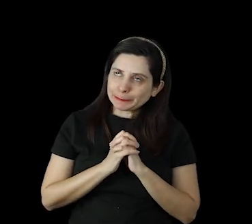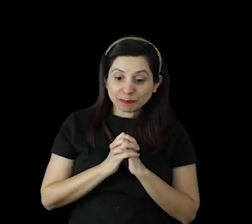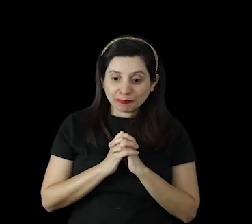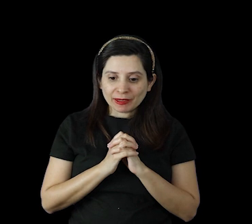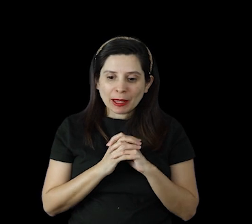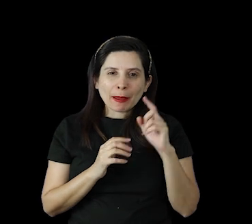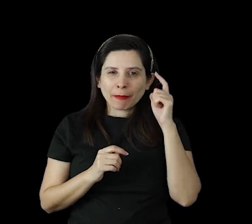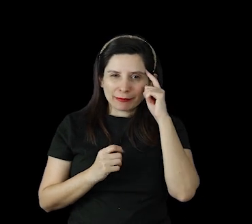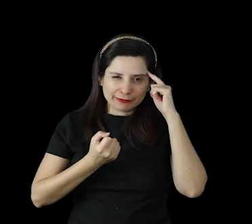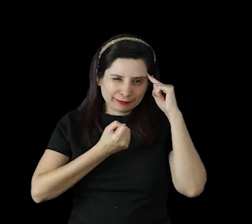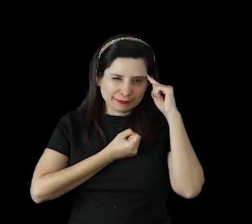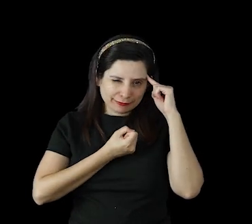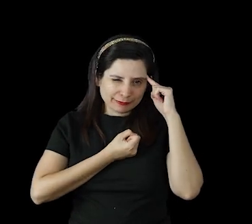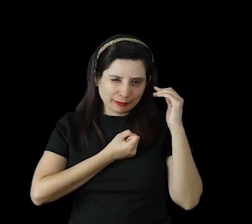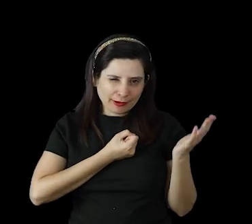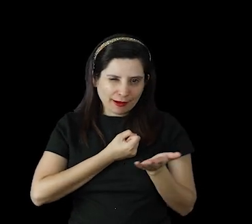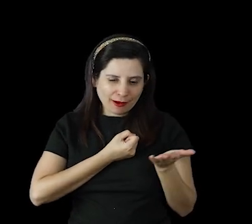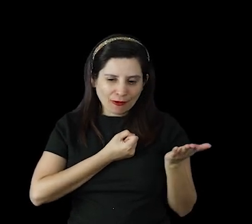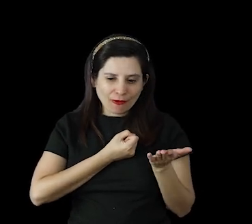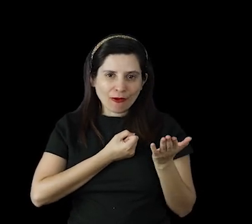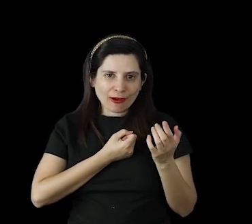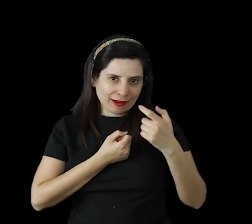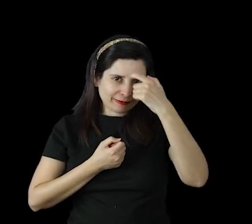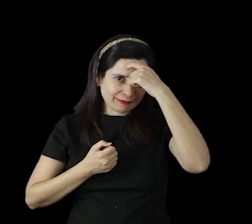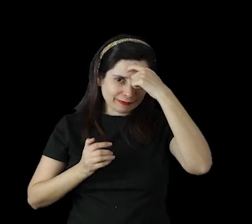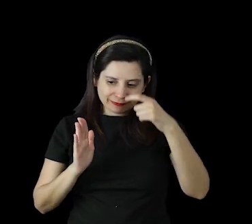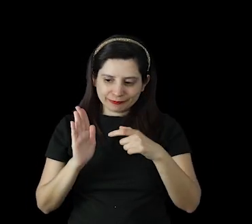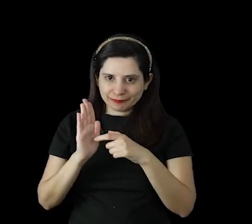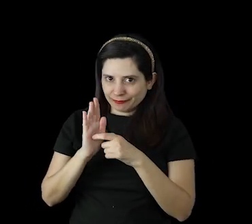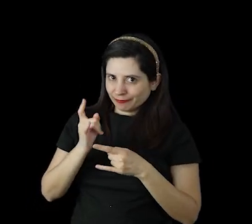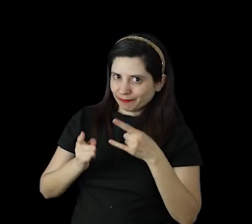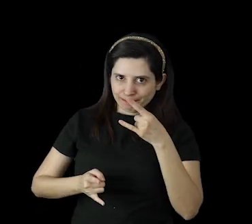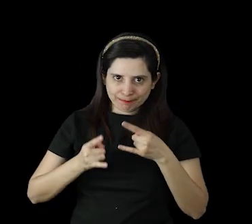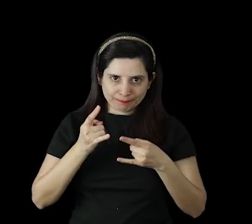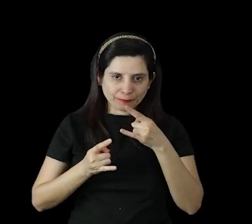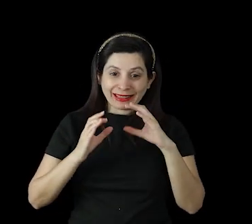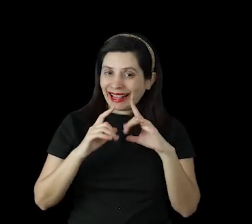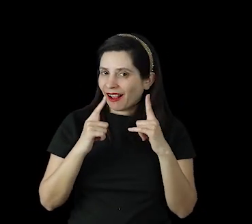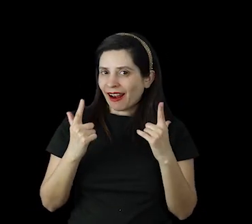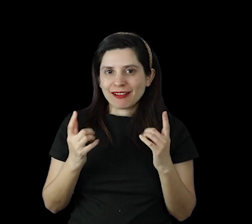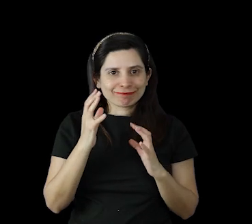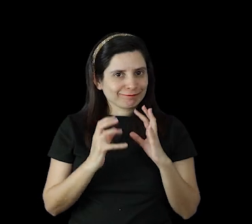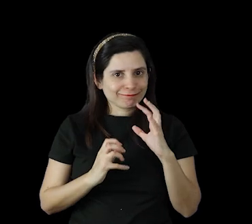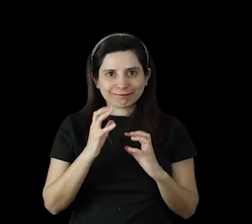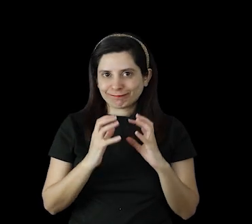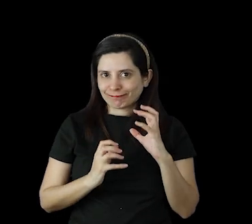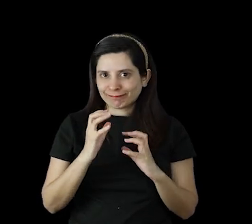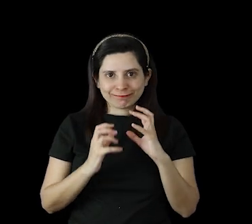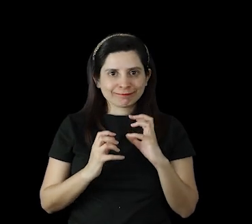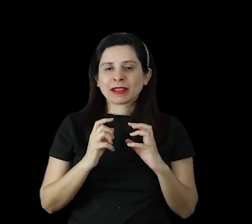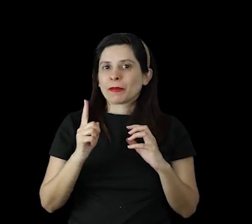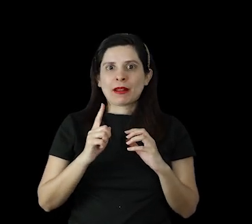pensando no algoritmo agora, né, na inteligência artificial, é claro que tem uma briga já para isso